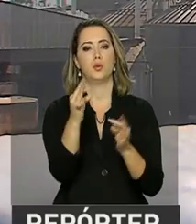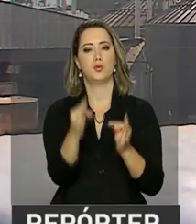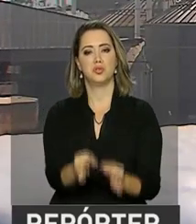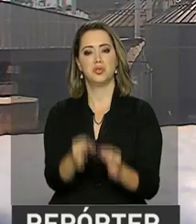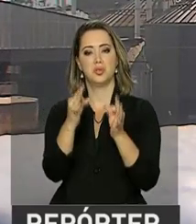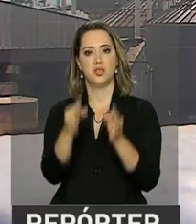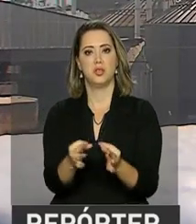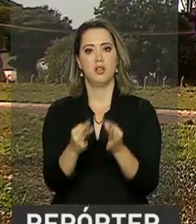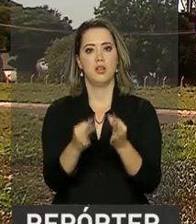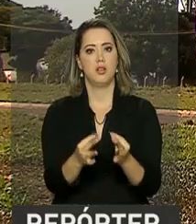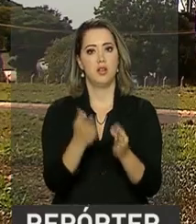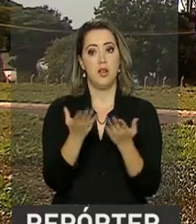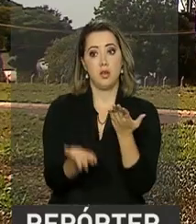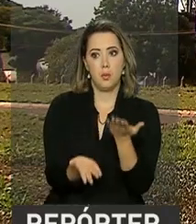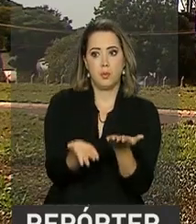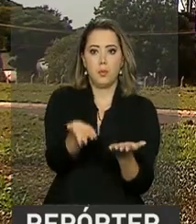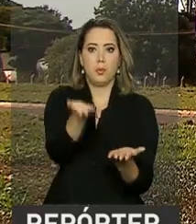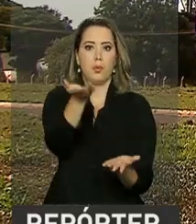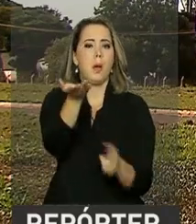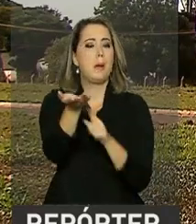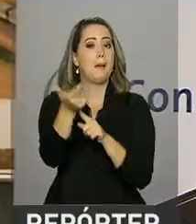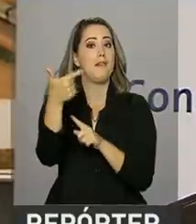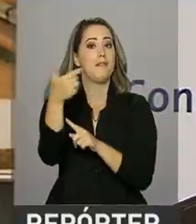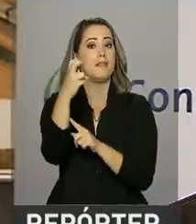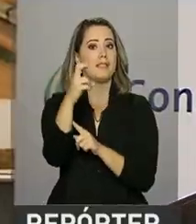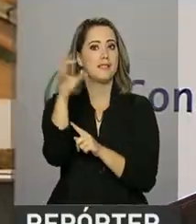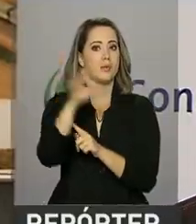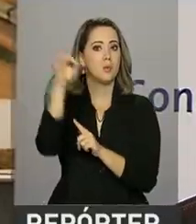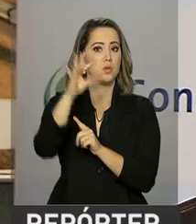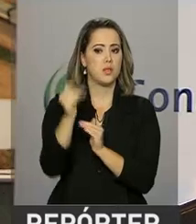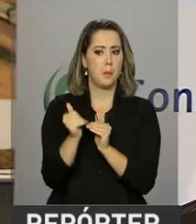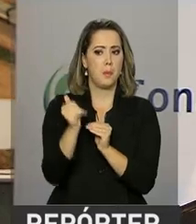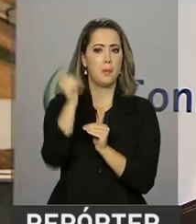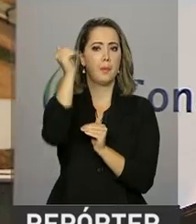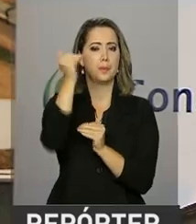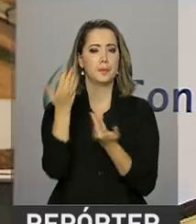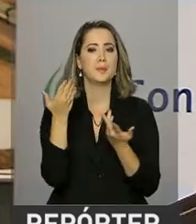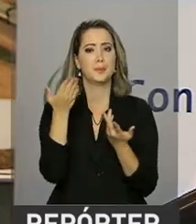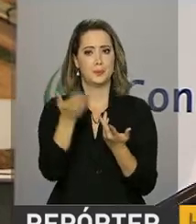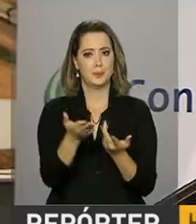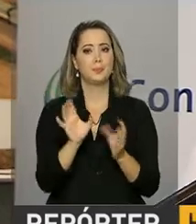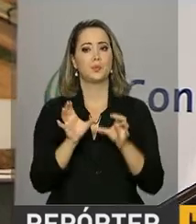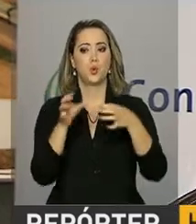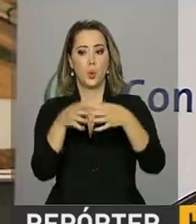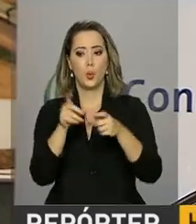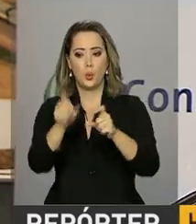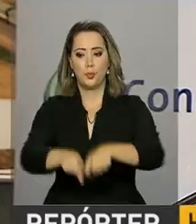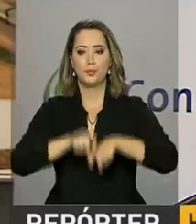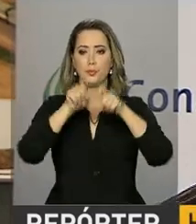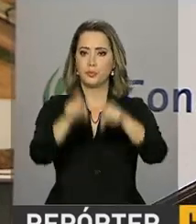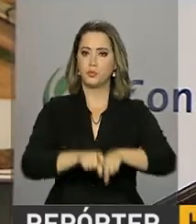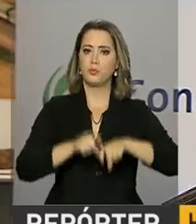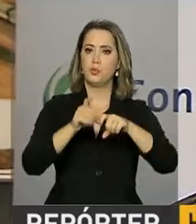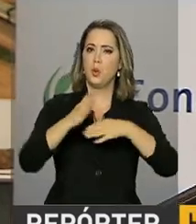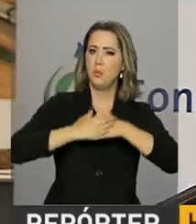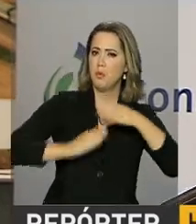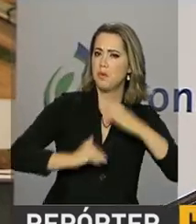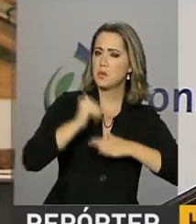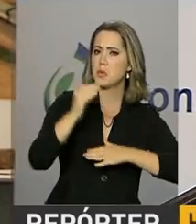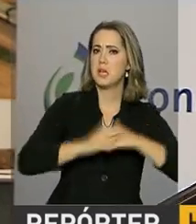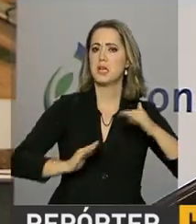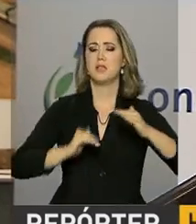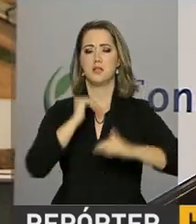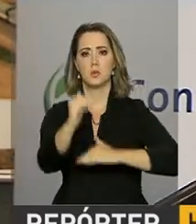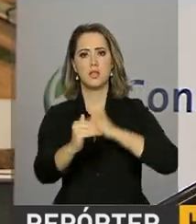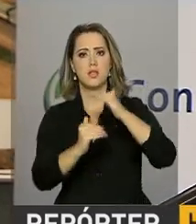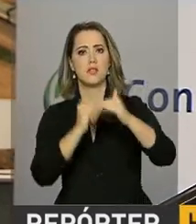de 25% em relação a safra anterior o produtor com a sua gestão com a suu profissionalismo seu crescimento em termos